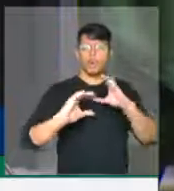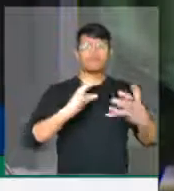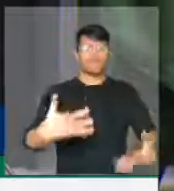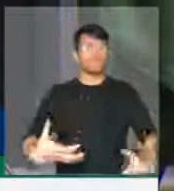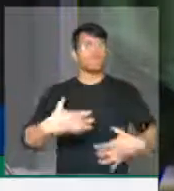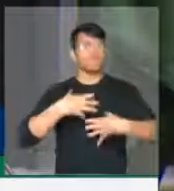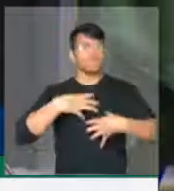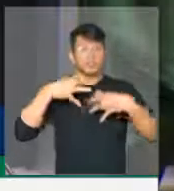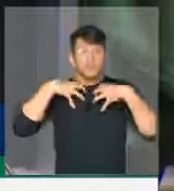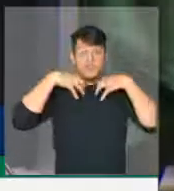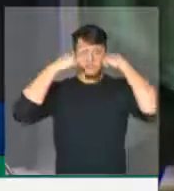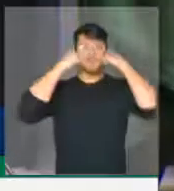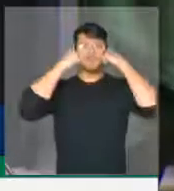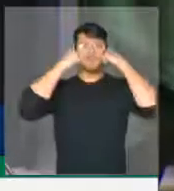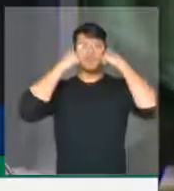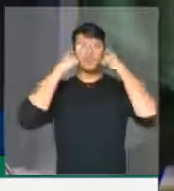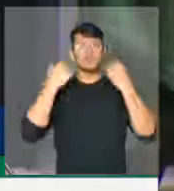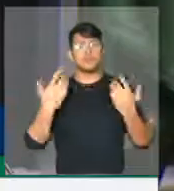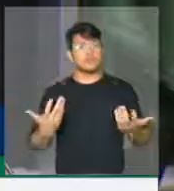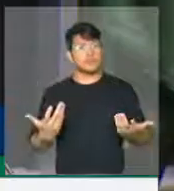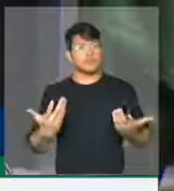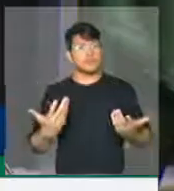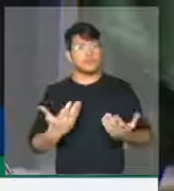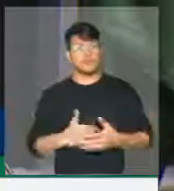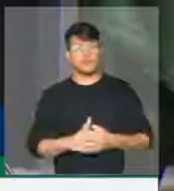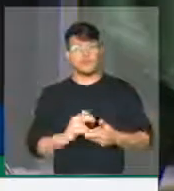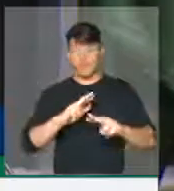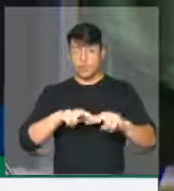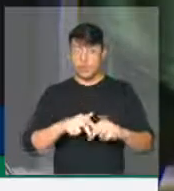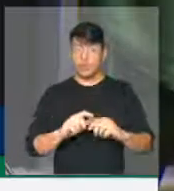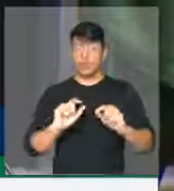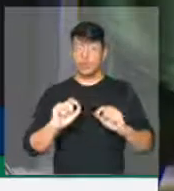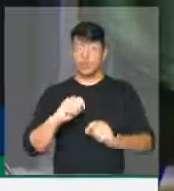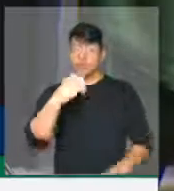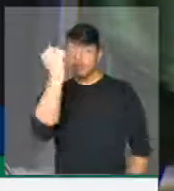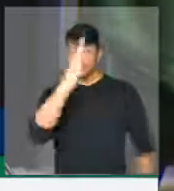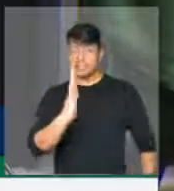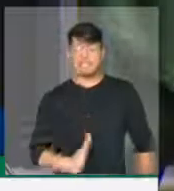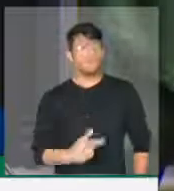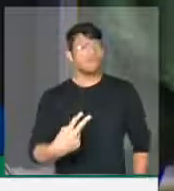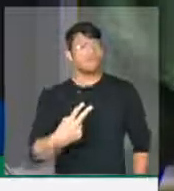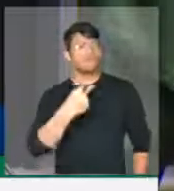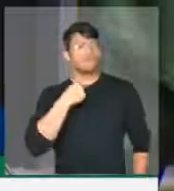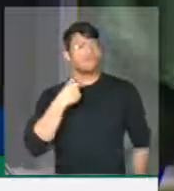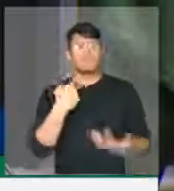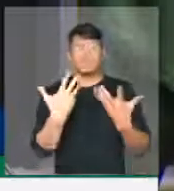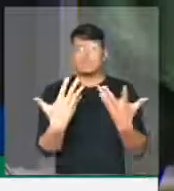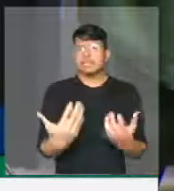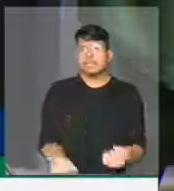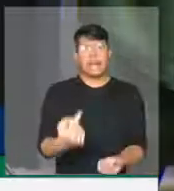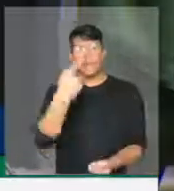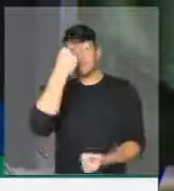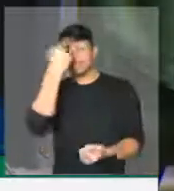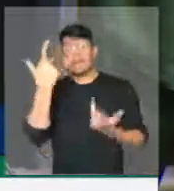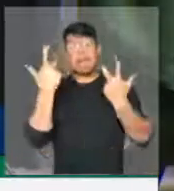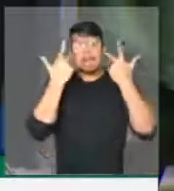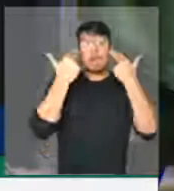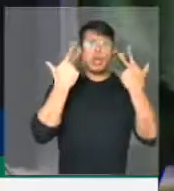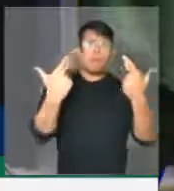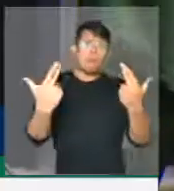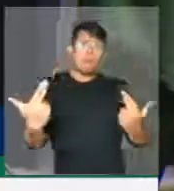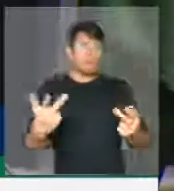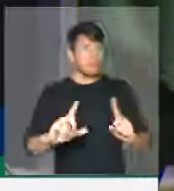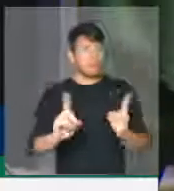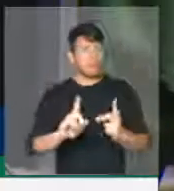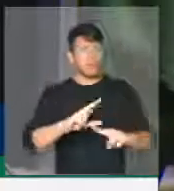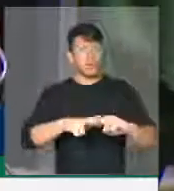presidente da República. Então é um momento de que o Brasil não pode aceitar como normalidade atos tão